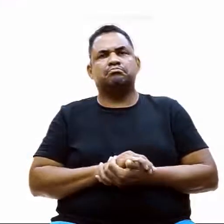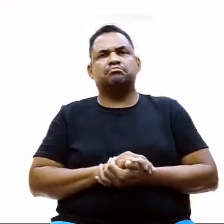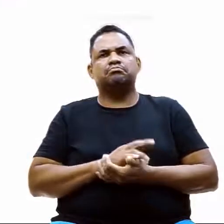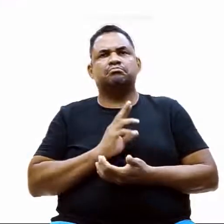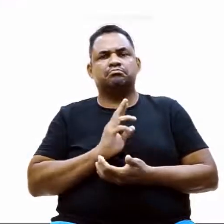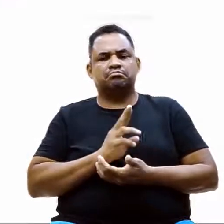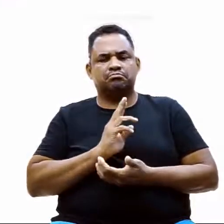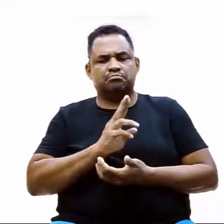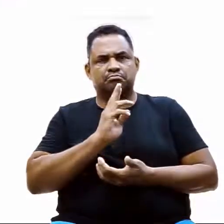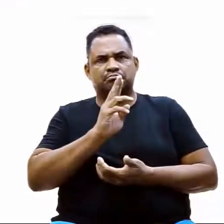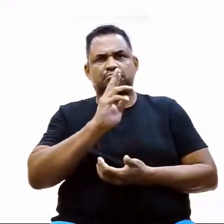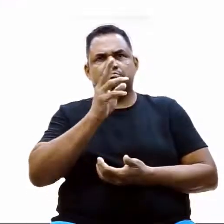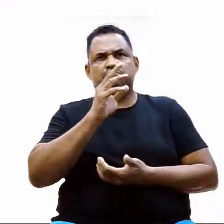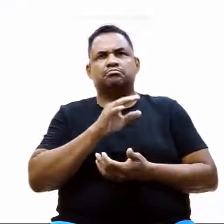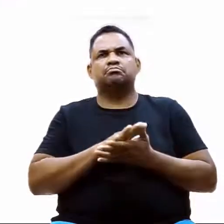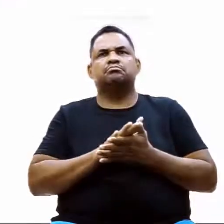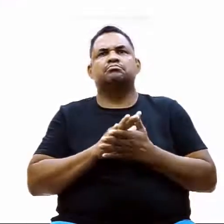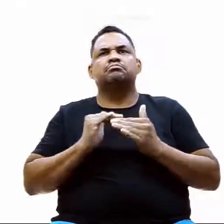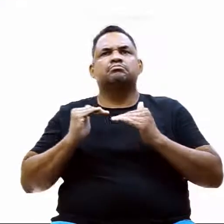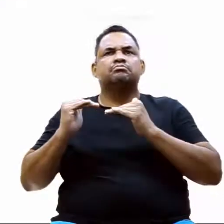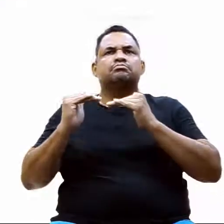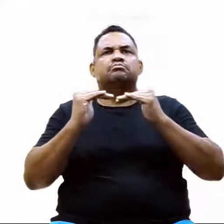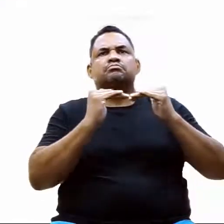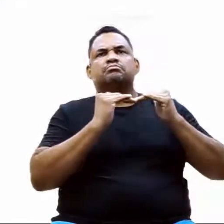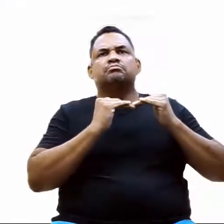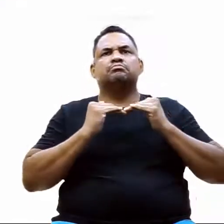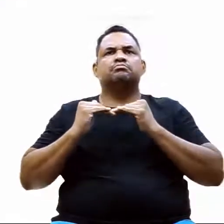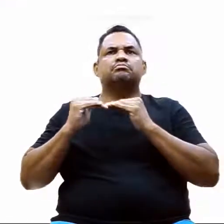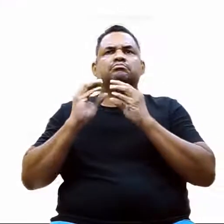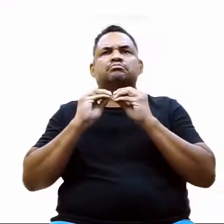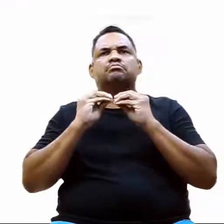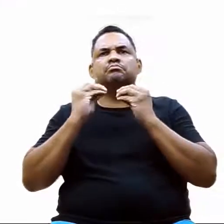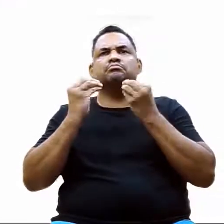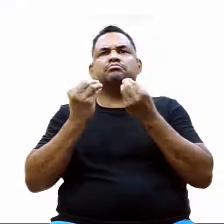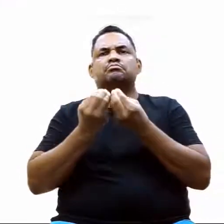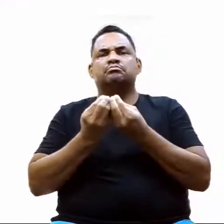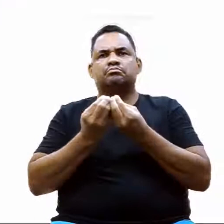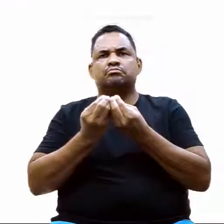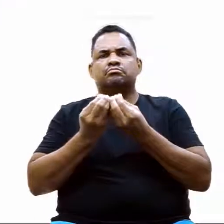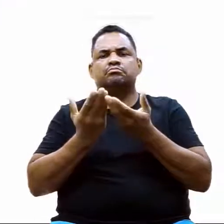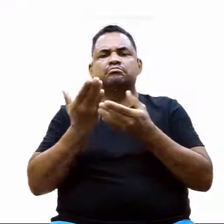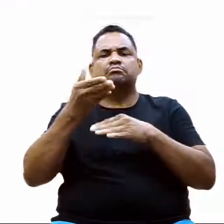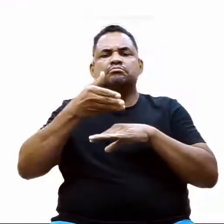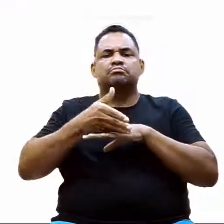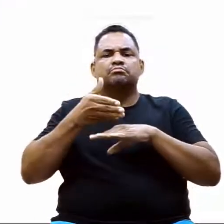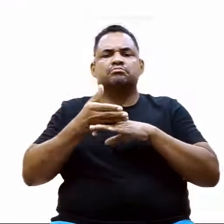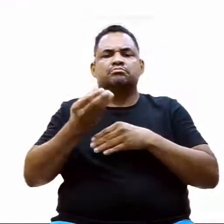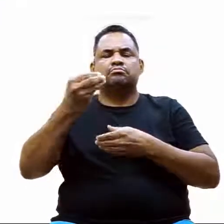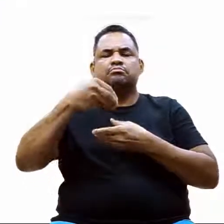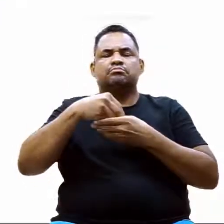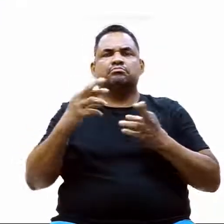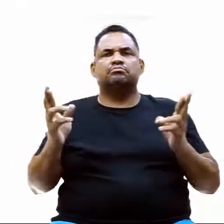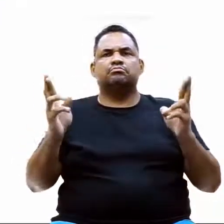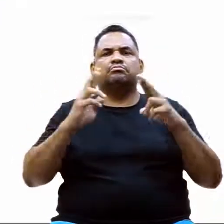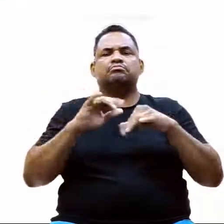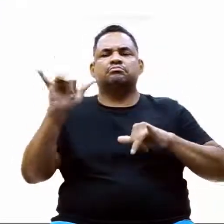manter as mesmas proporções entre as substâncias que participam de uma reação